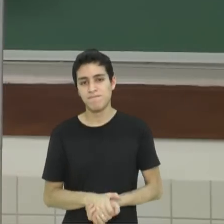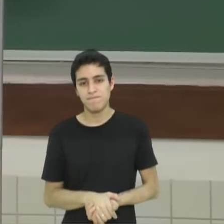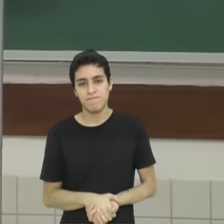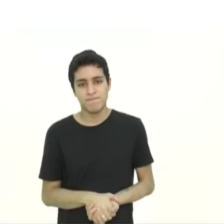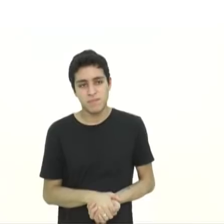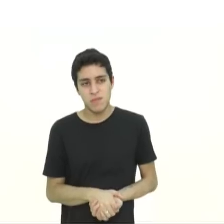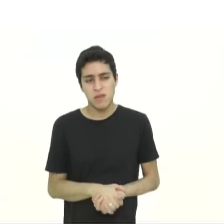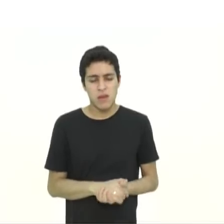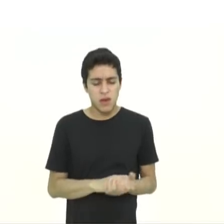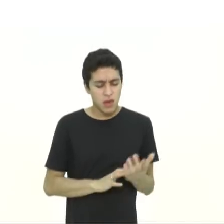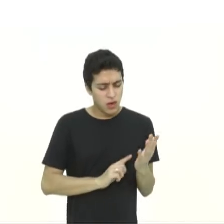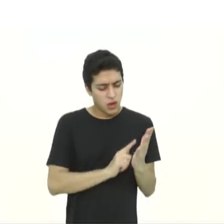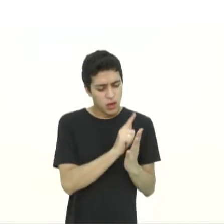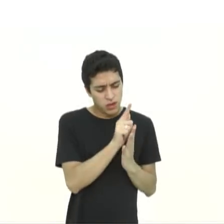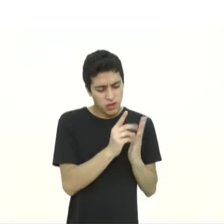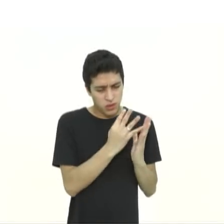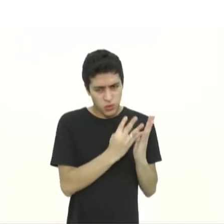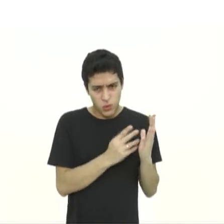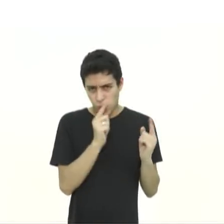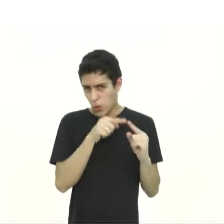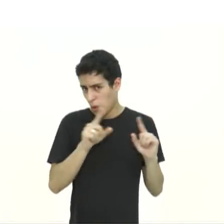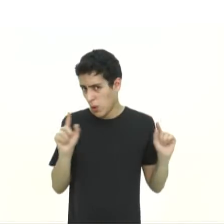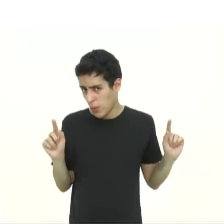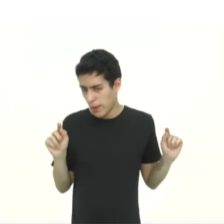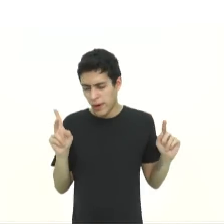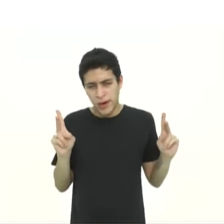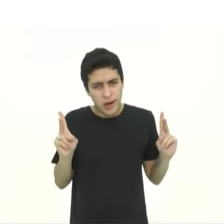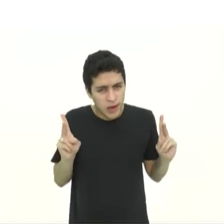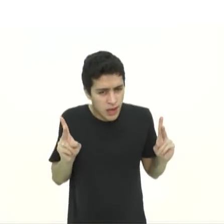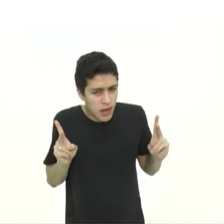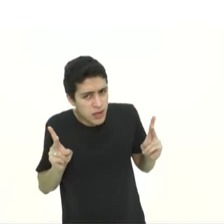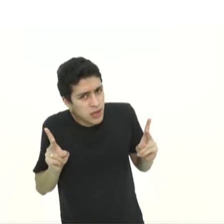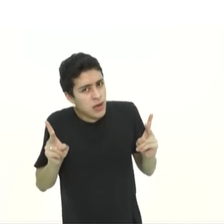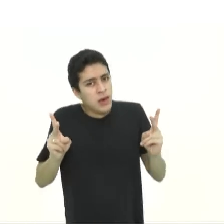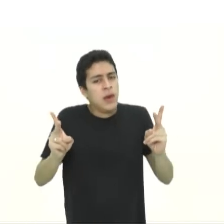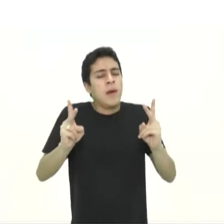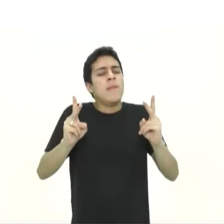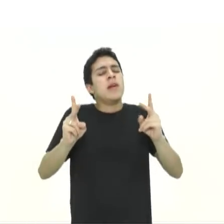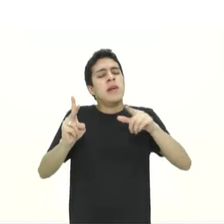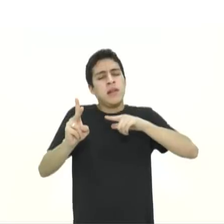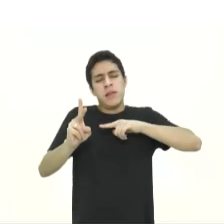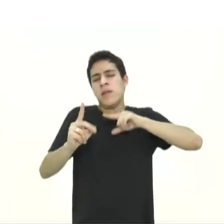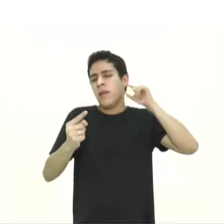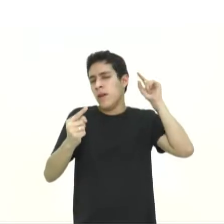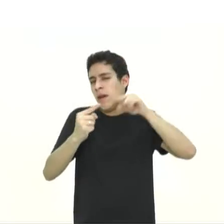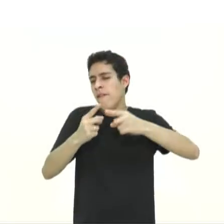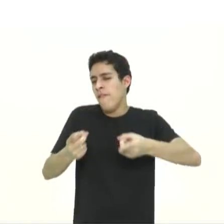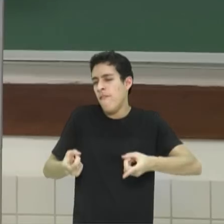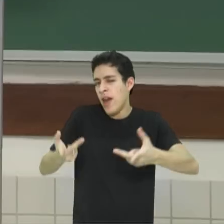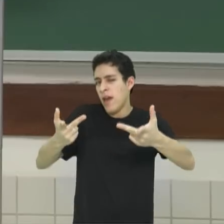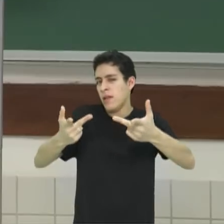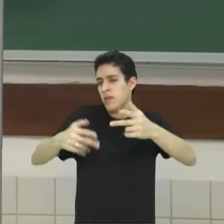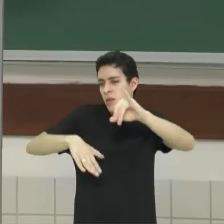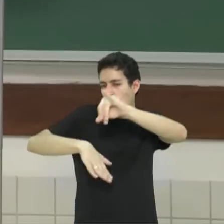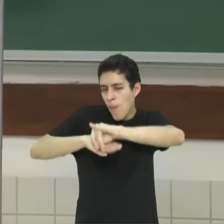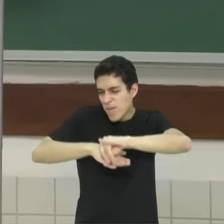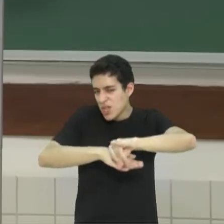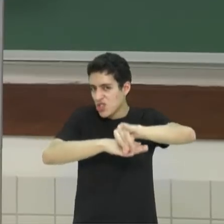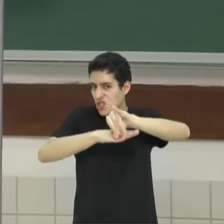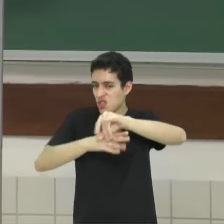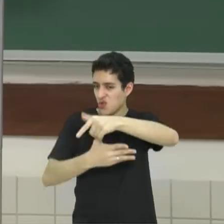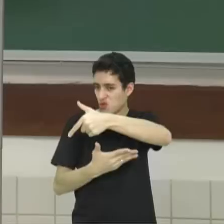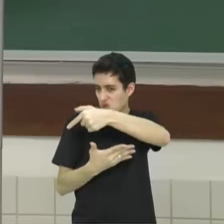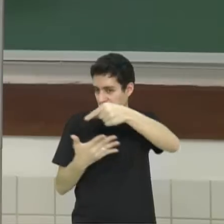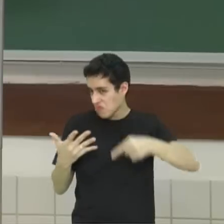Nesse gênero textual, o objetivo sempre reside na venda de um produto ou de uma ideia. Então, nos textos publicitários, eles sempre